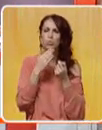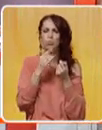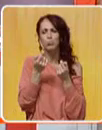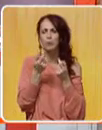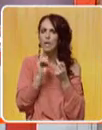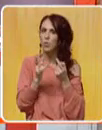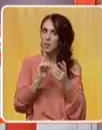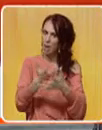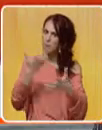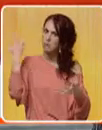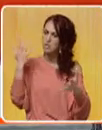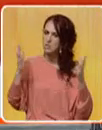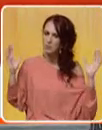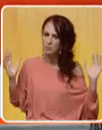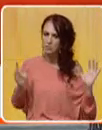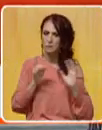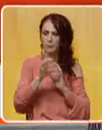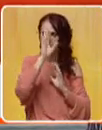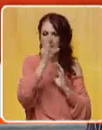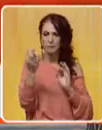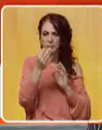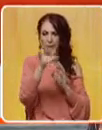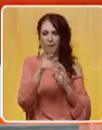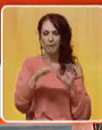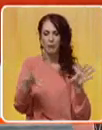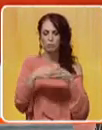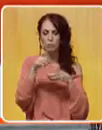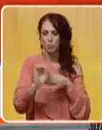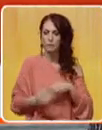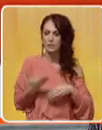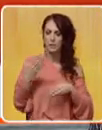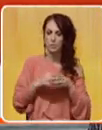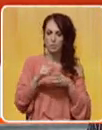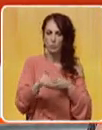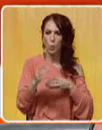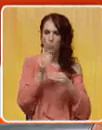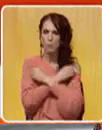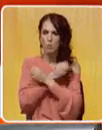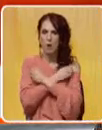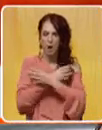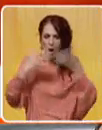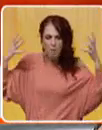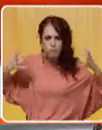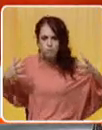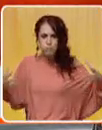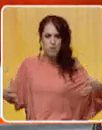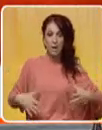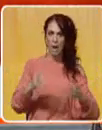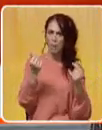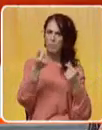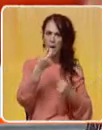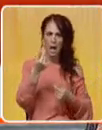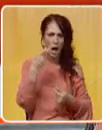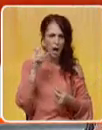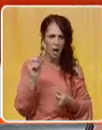bem produzido não é olha ó ó sabes que aquela produção Inicial com aqueles bonecos todos com aqu aquilo